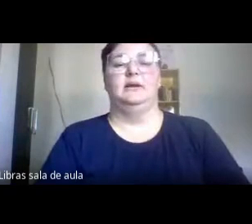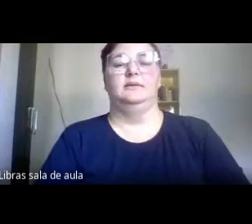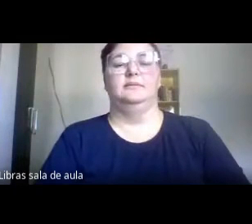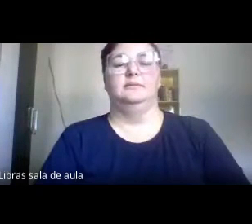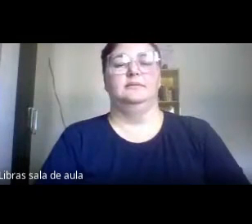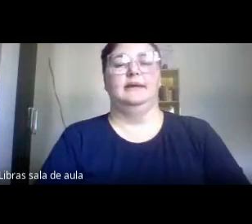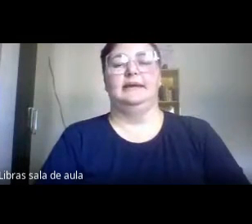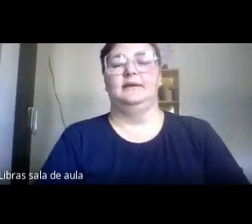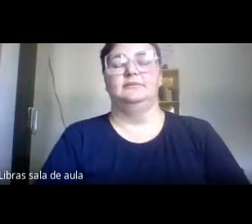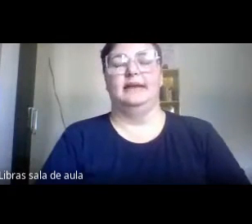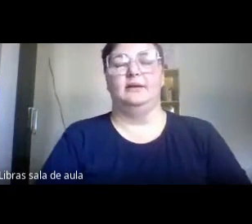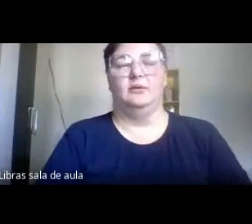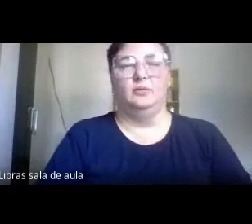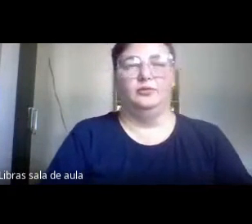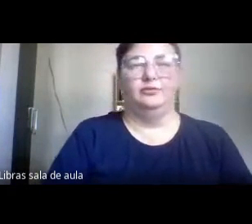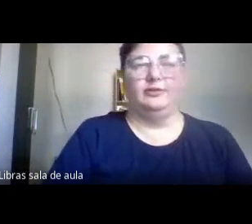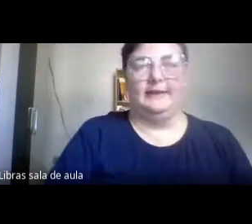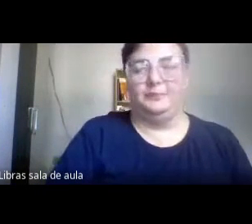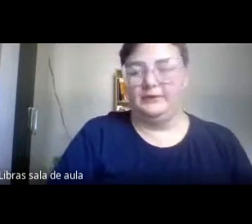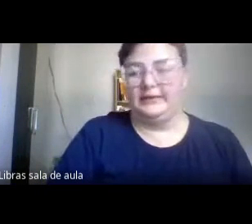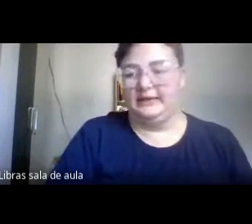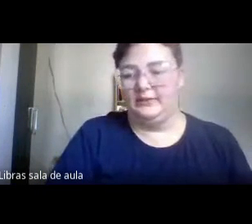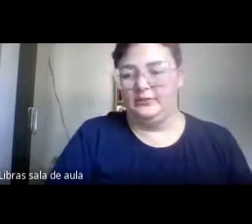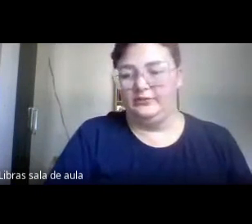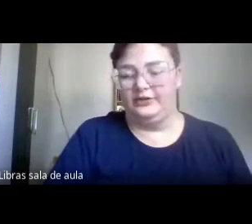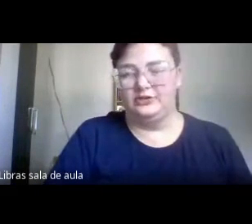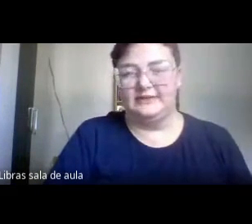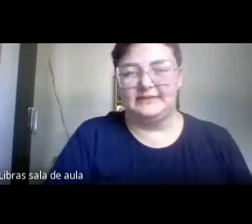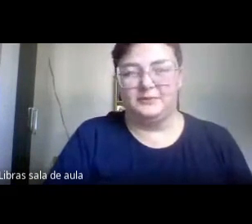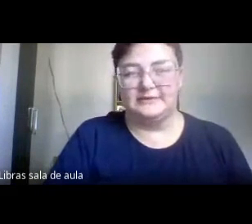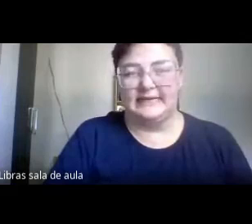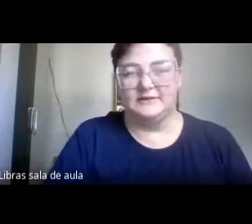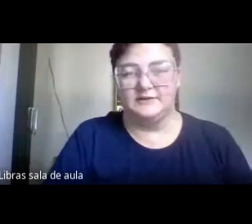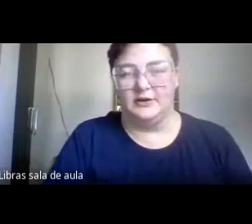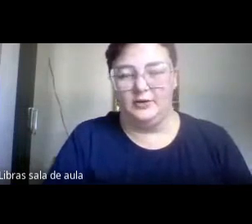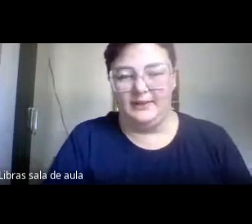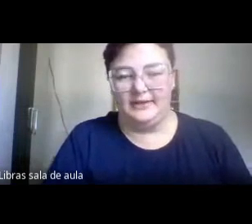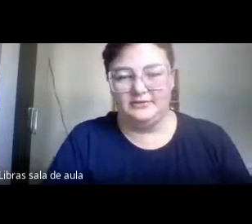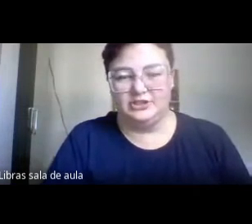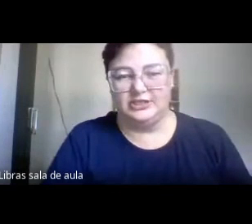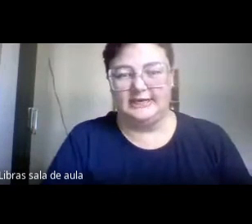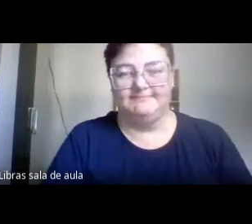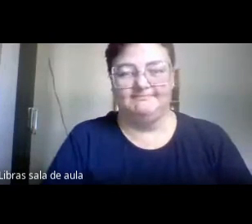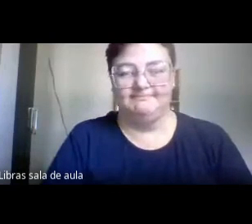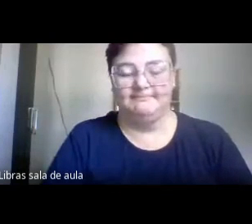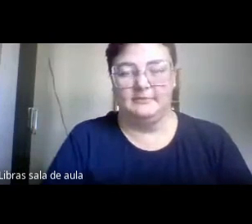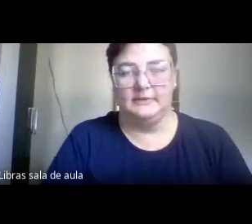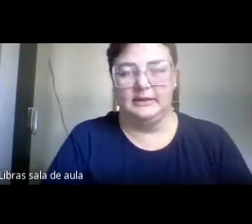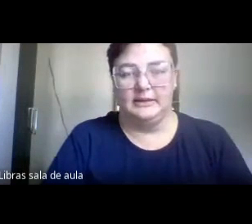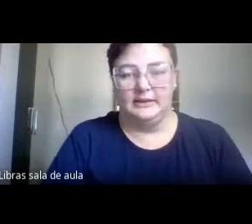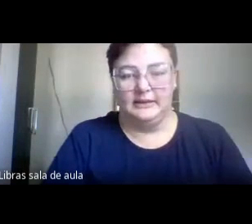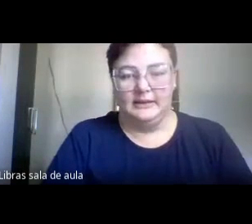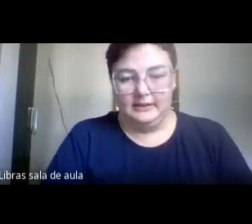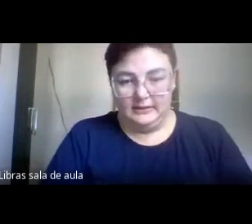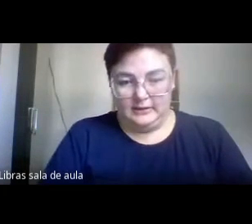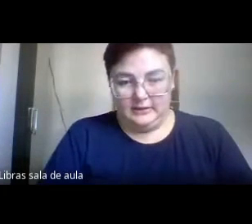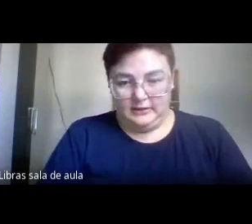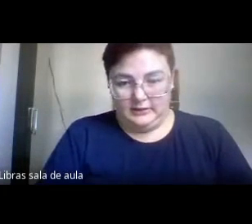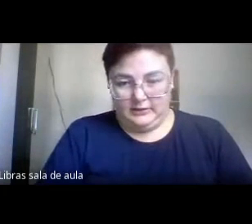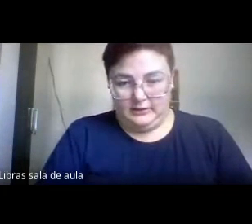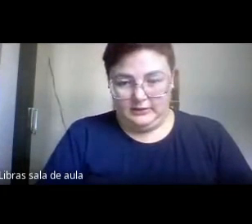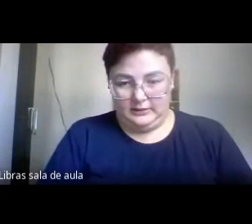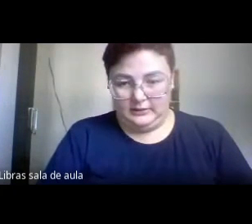É que não tem como ver, porque o vídeo vai ser postado só ao meio-dia.